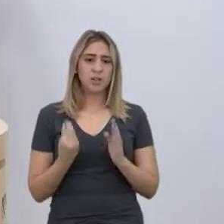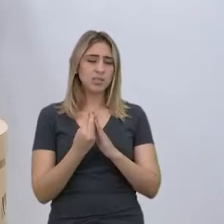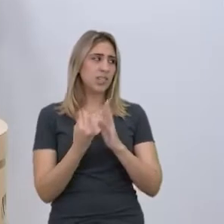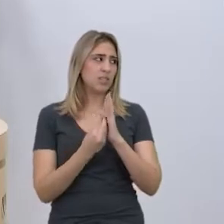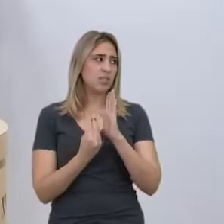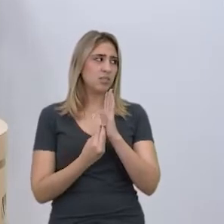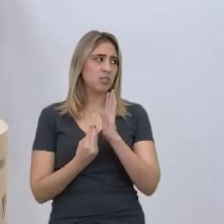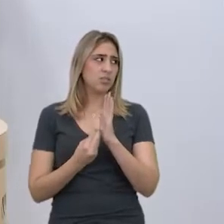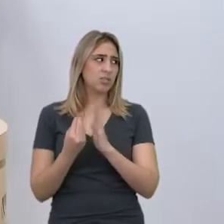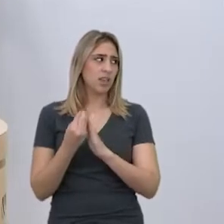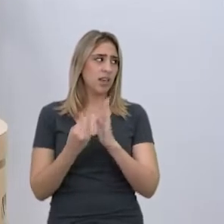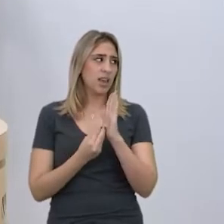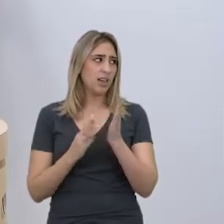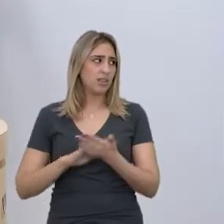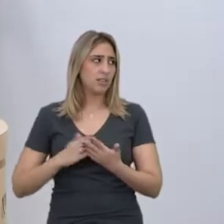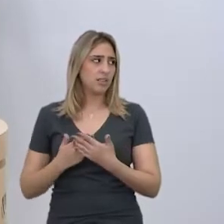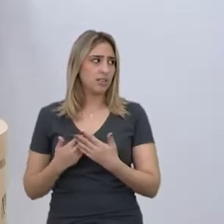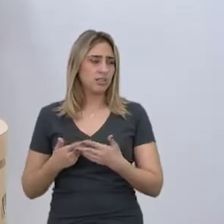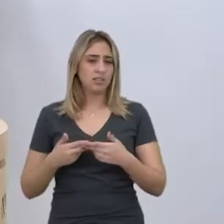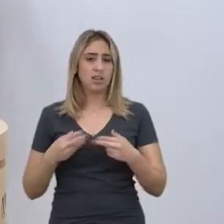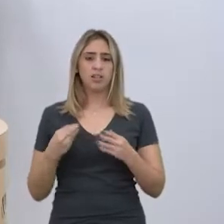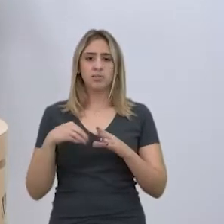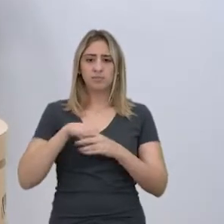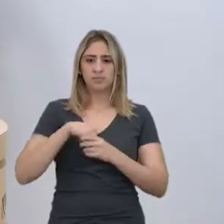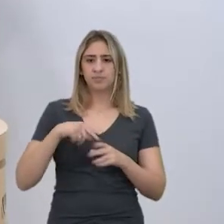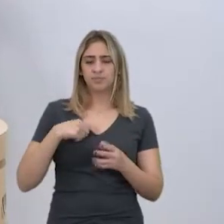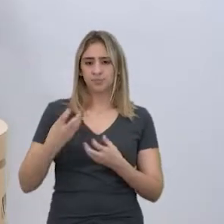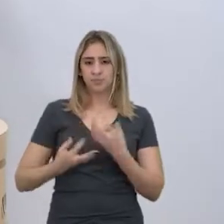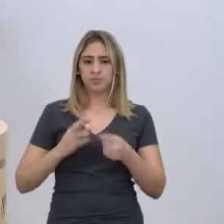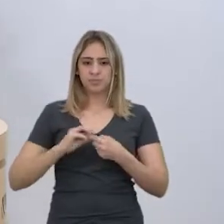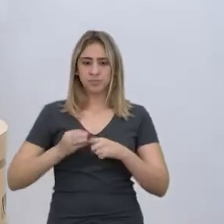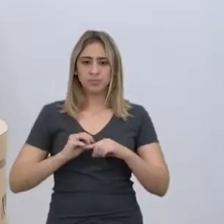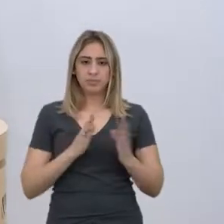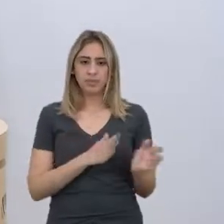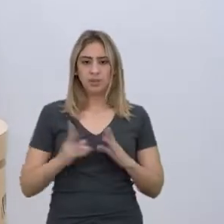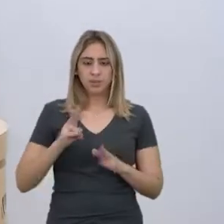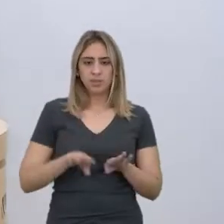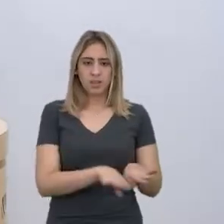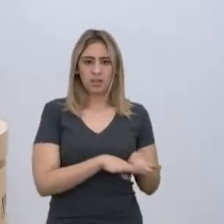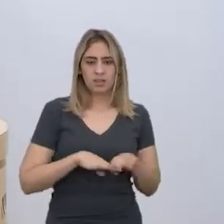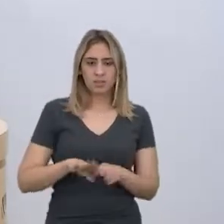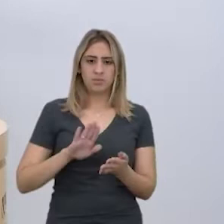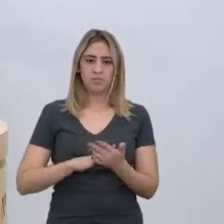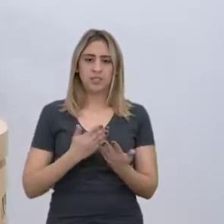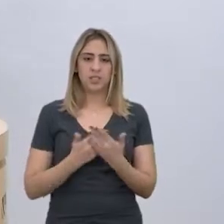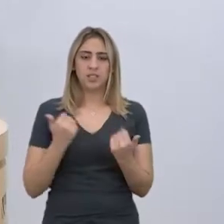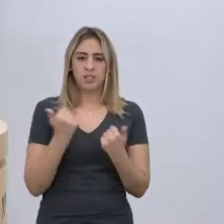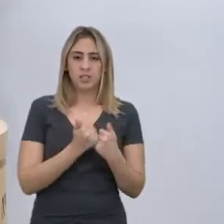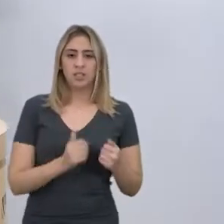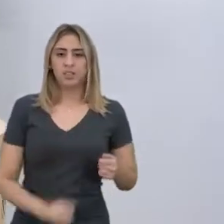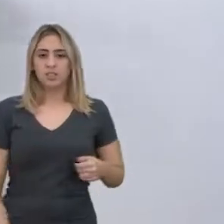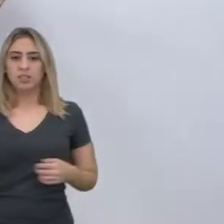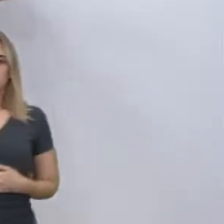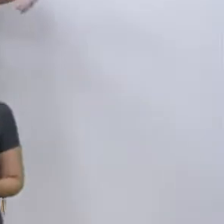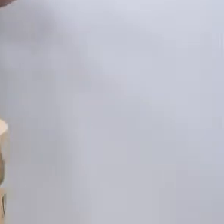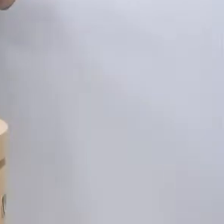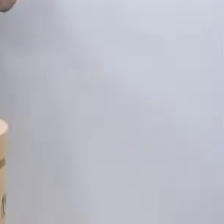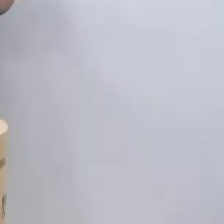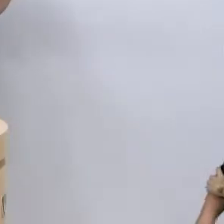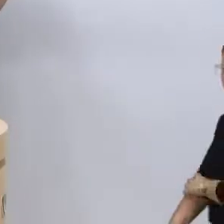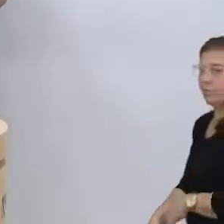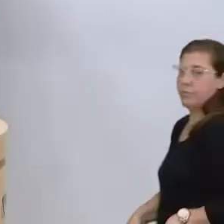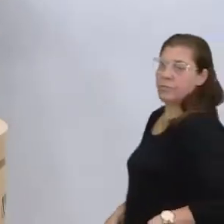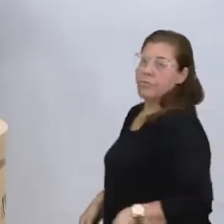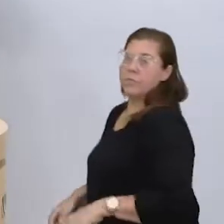A panela elétrica, ela sempre vai produzir o feijão dentro de um mesmo padrão. É igual, numa panela convencional, o